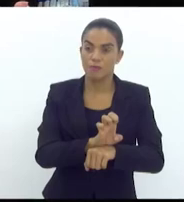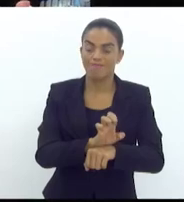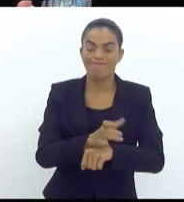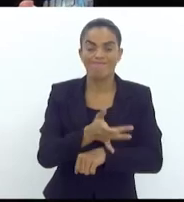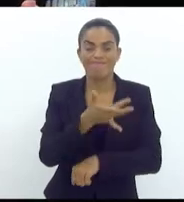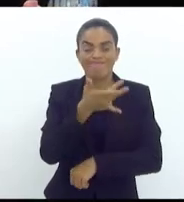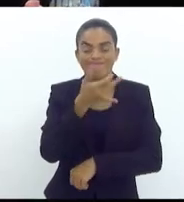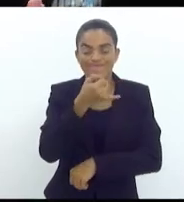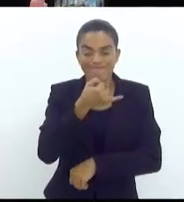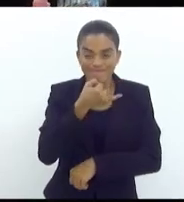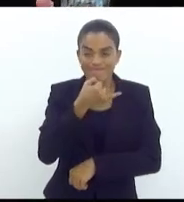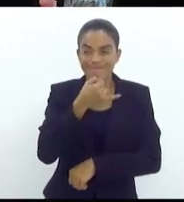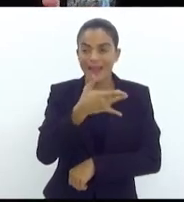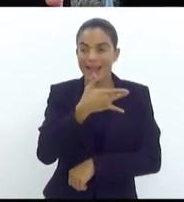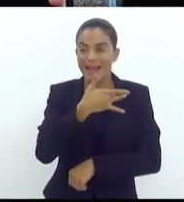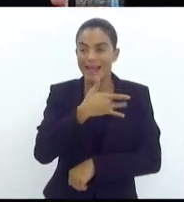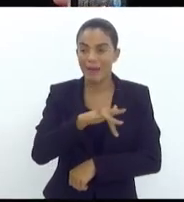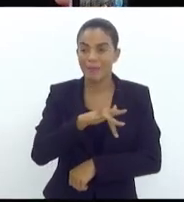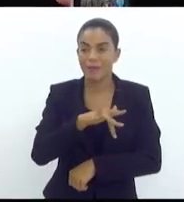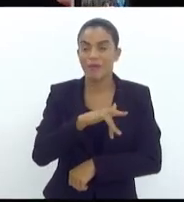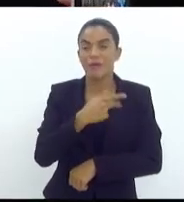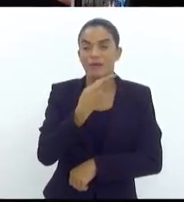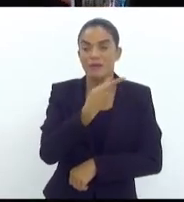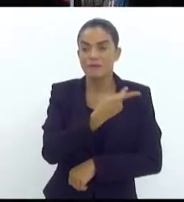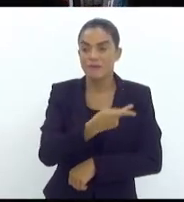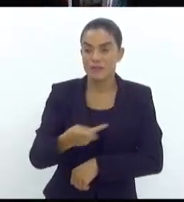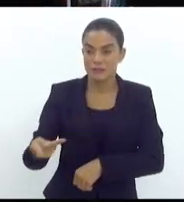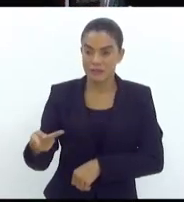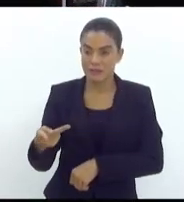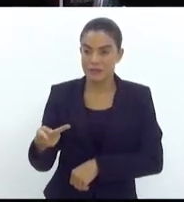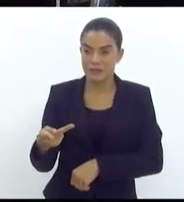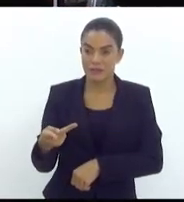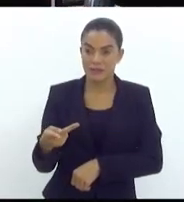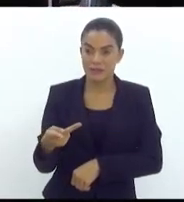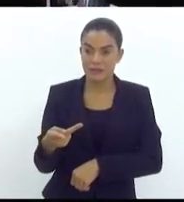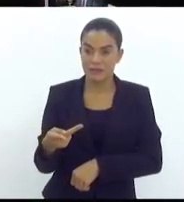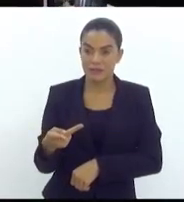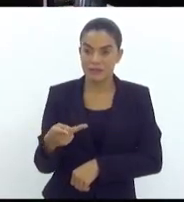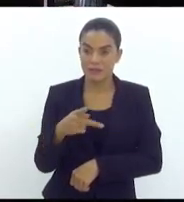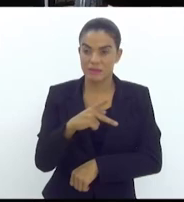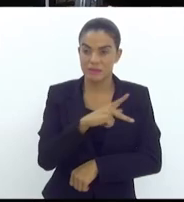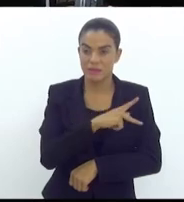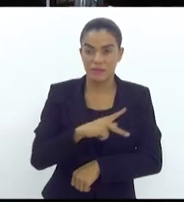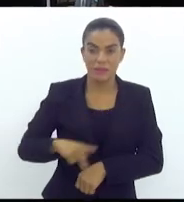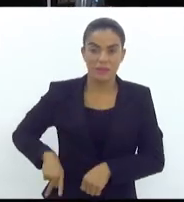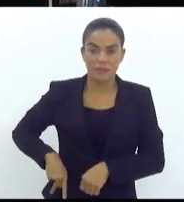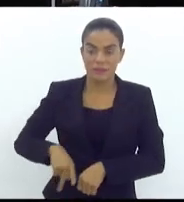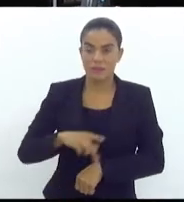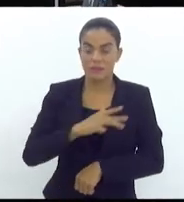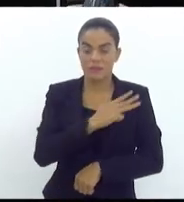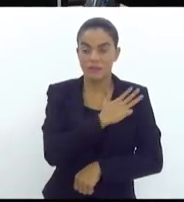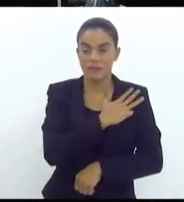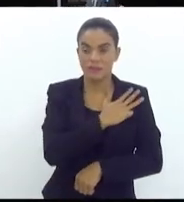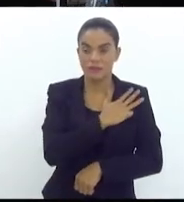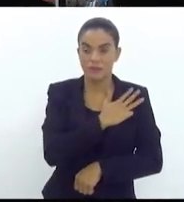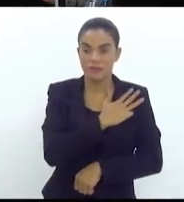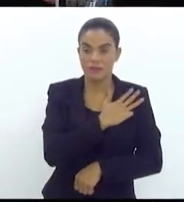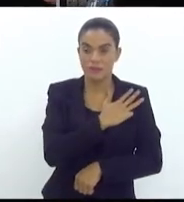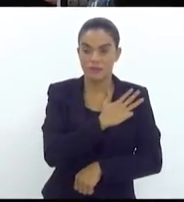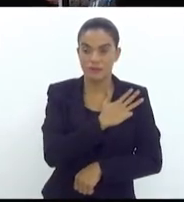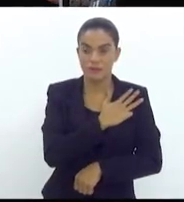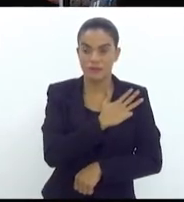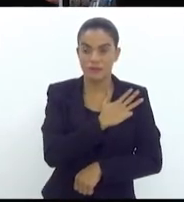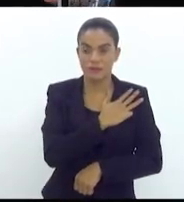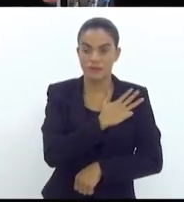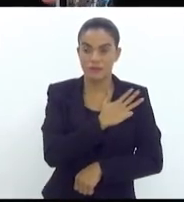lamentavelmente está sendo visitado pelo presidente Luiz Inácio Lula da Silva